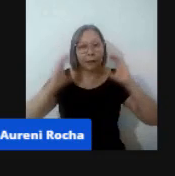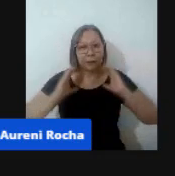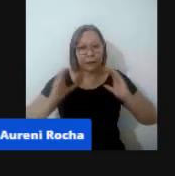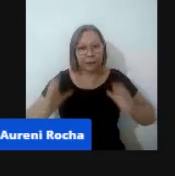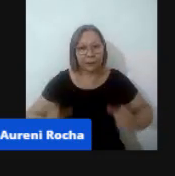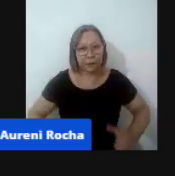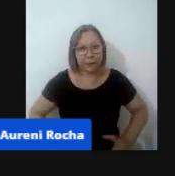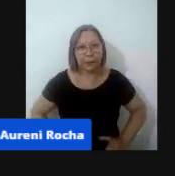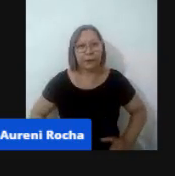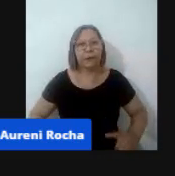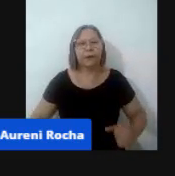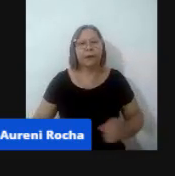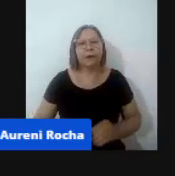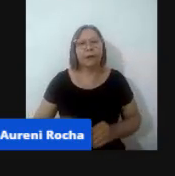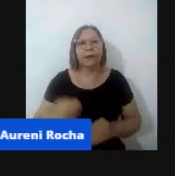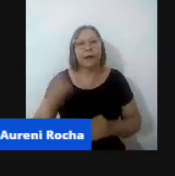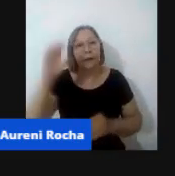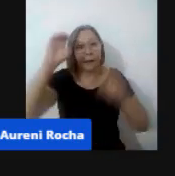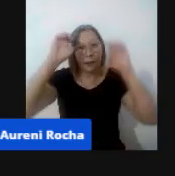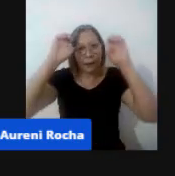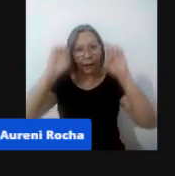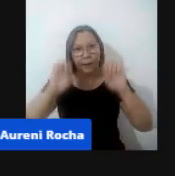mediante esse processo, né?